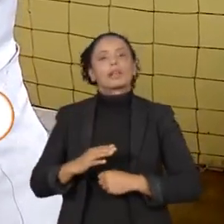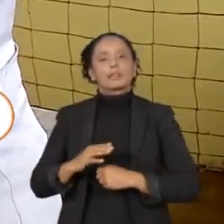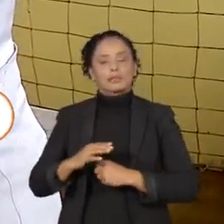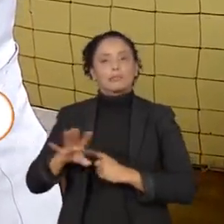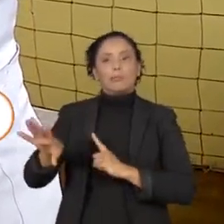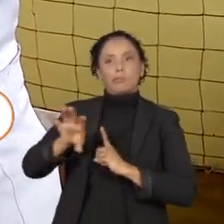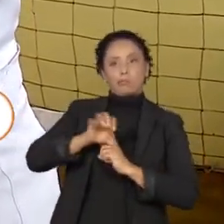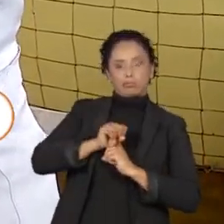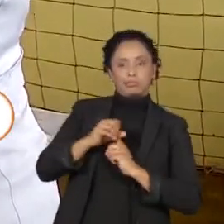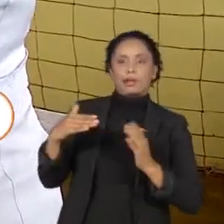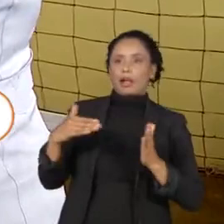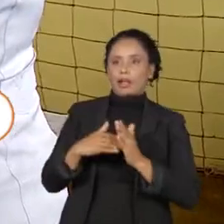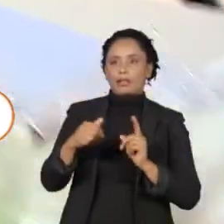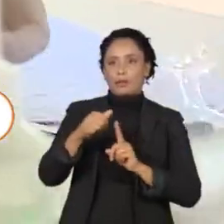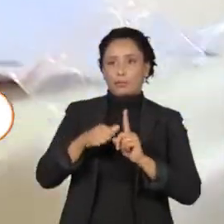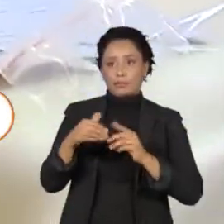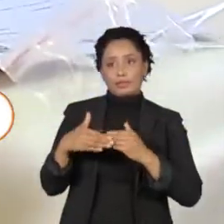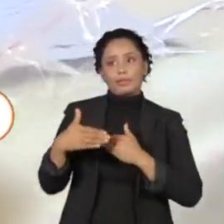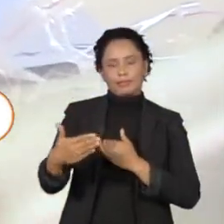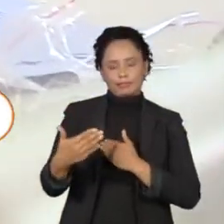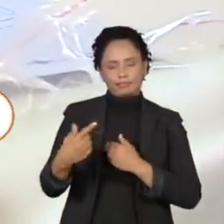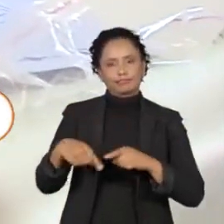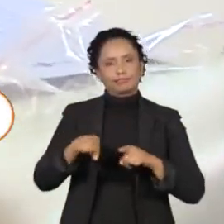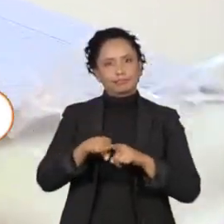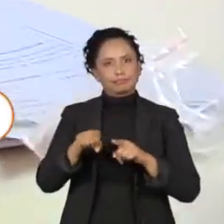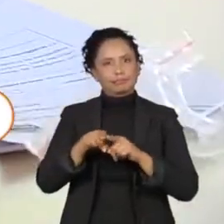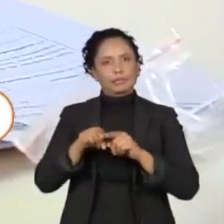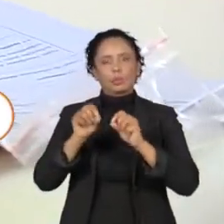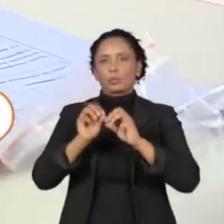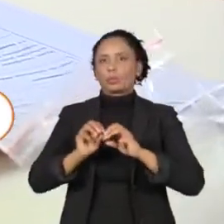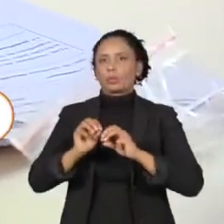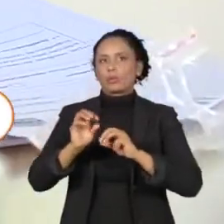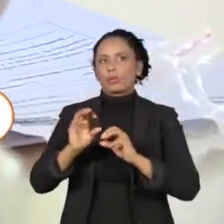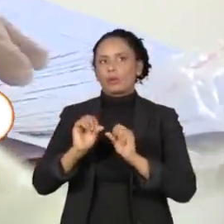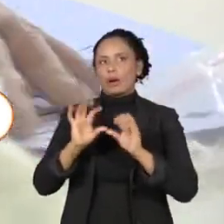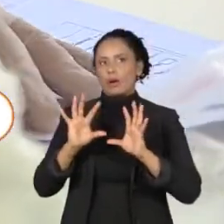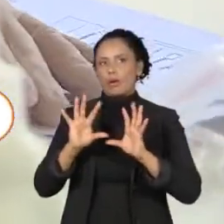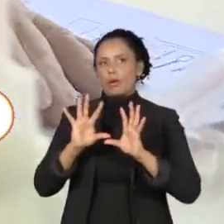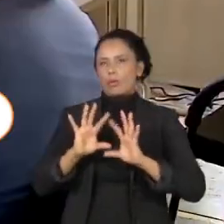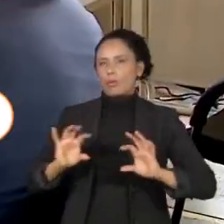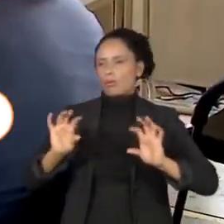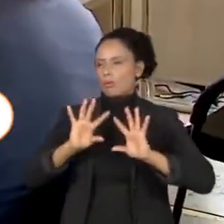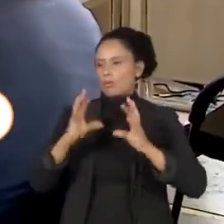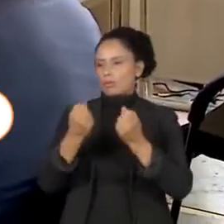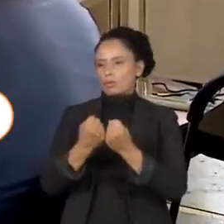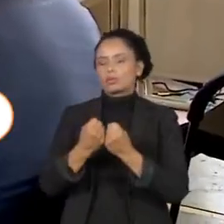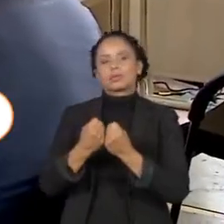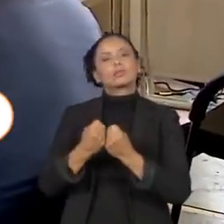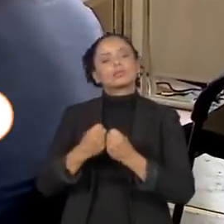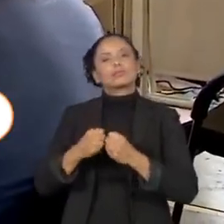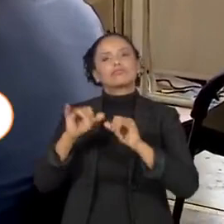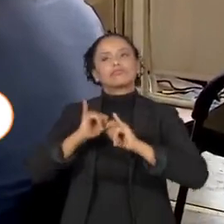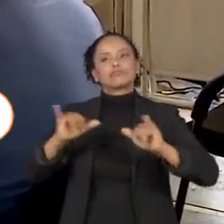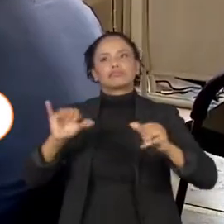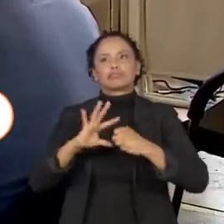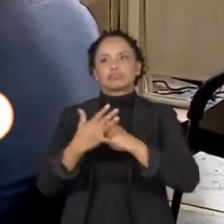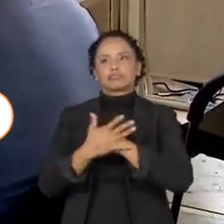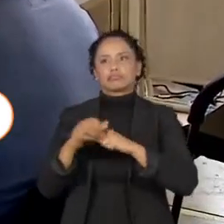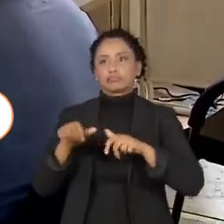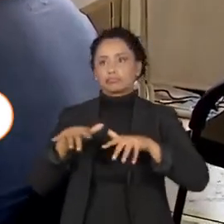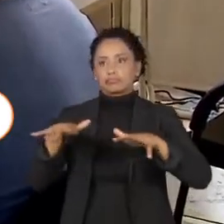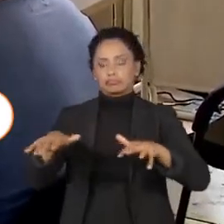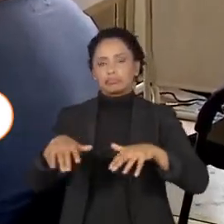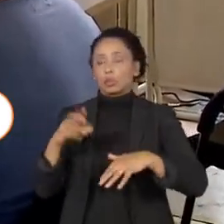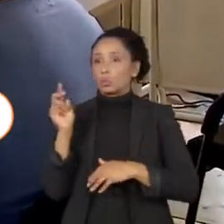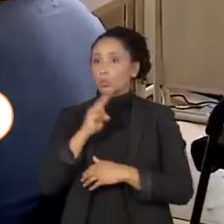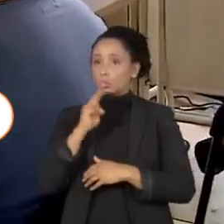que vem. A Organização Mundial da Saúde disse agora em outubro que a Covid-19 segue com status de